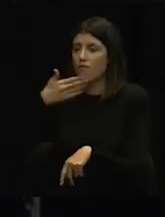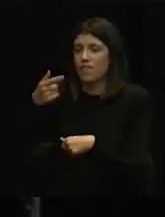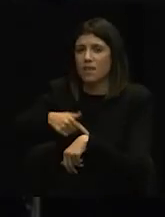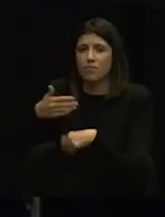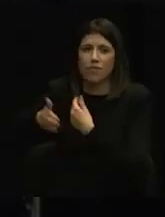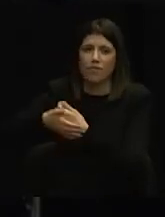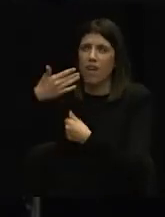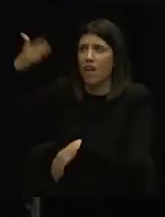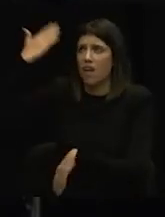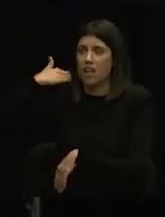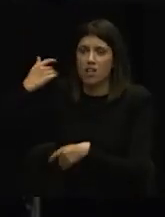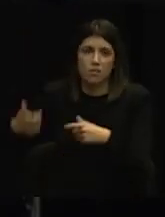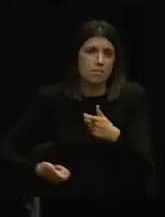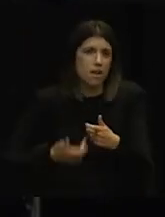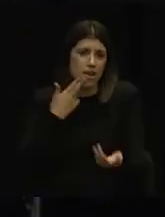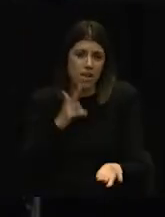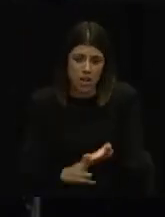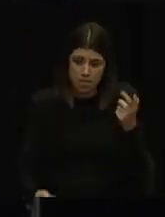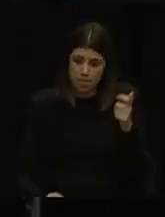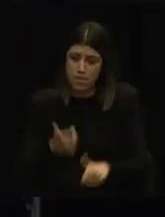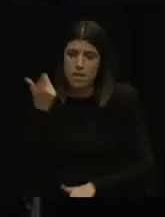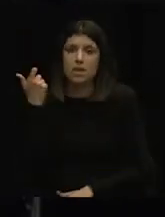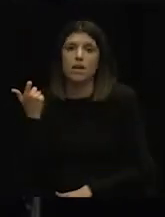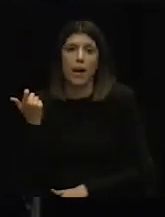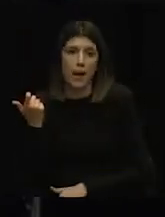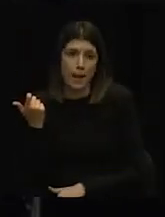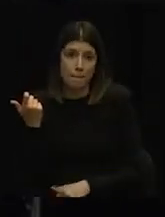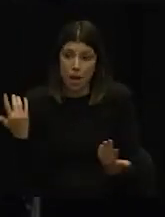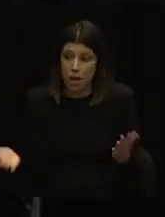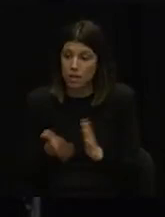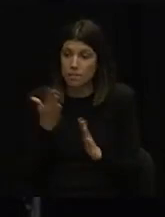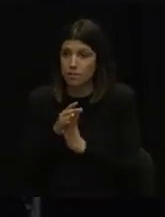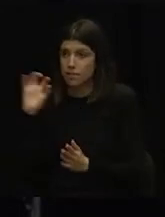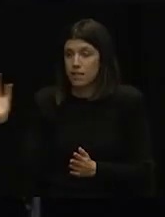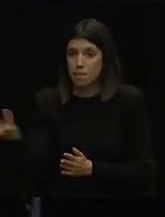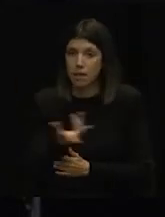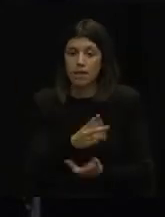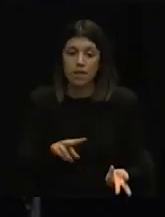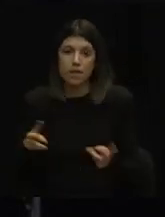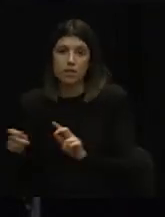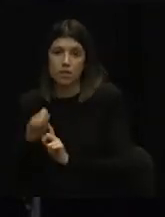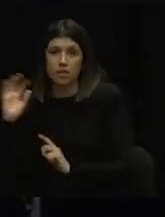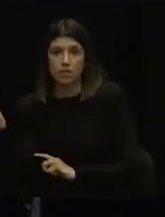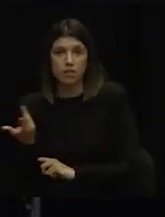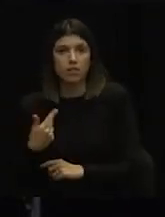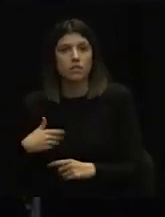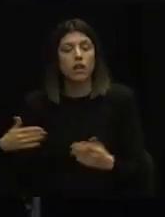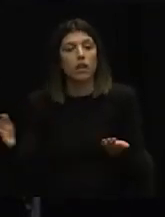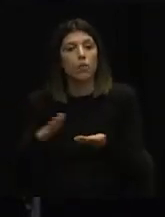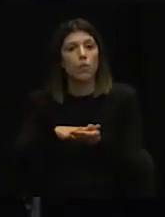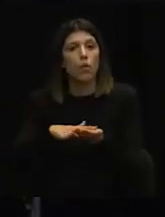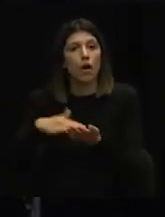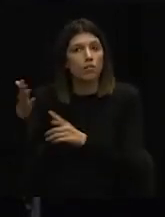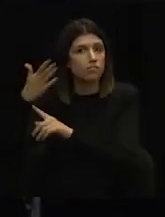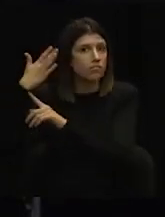longe em que os tempos que não se adequam com emergências climáticas que enfrentamos hoje com a transição climática louro que o presidente da